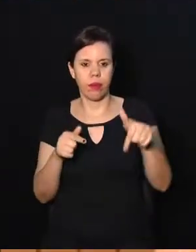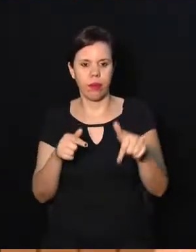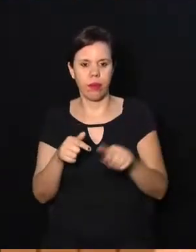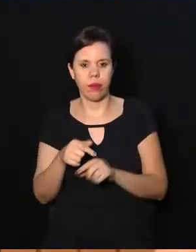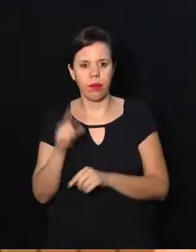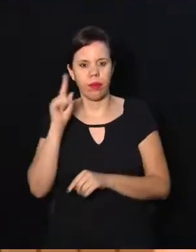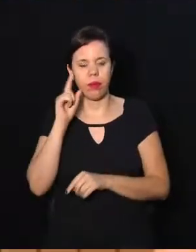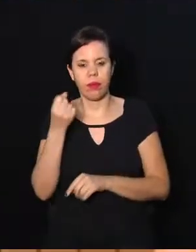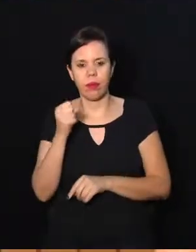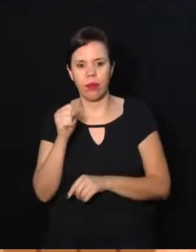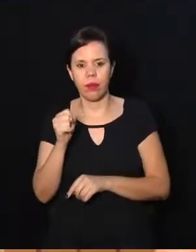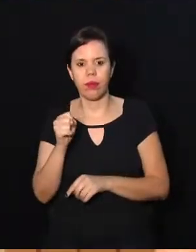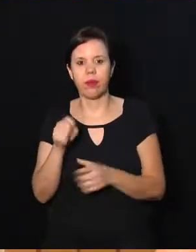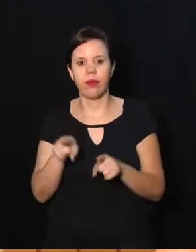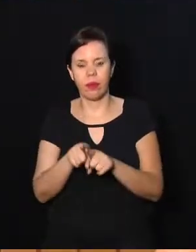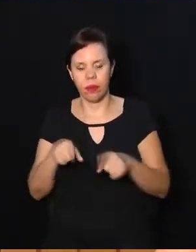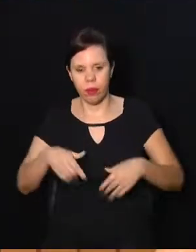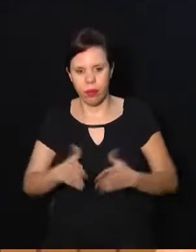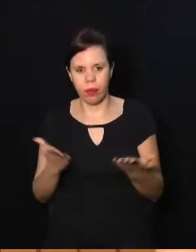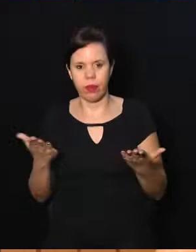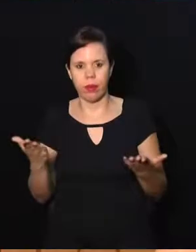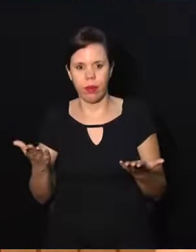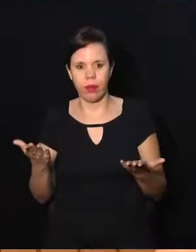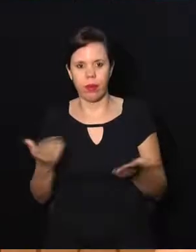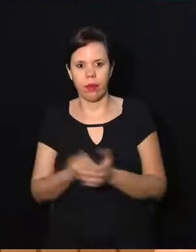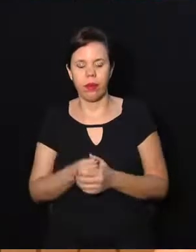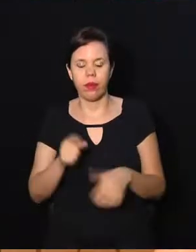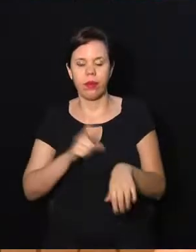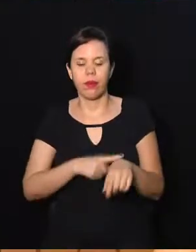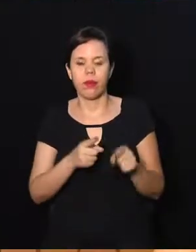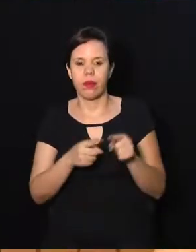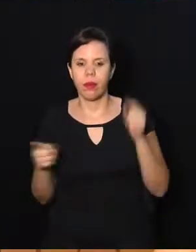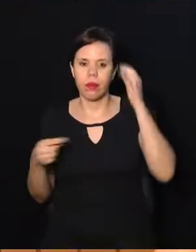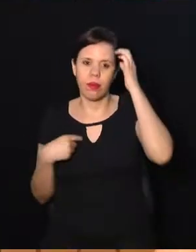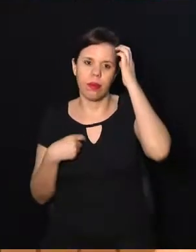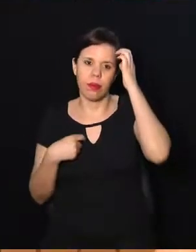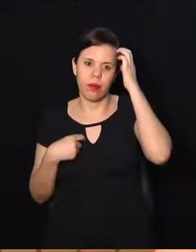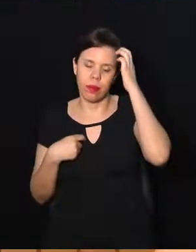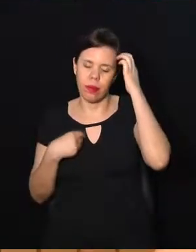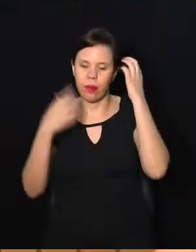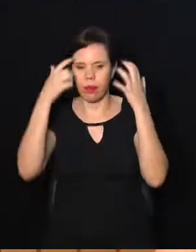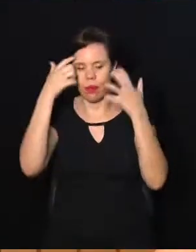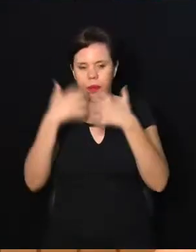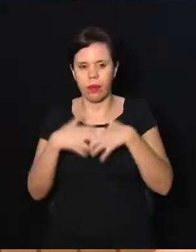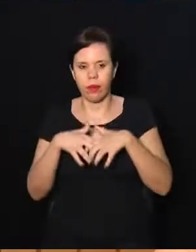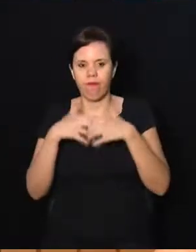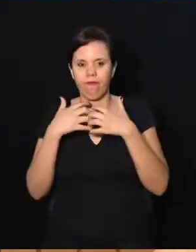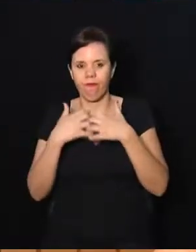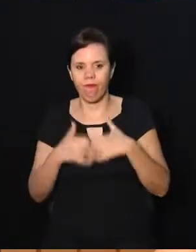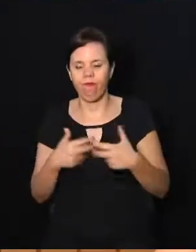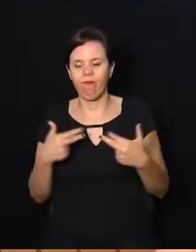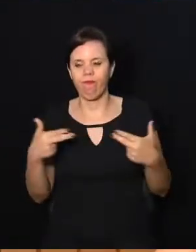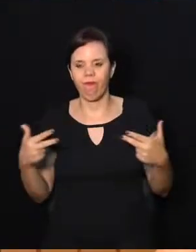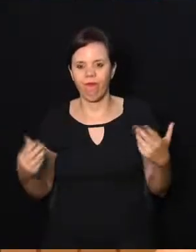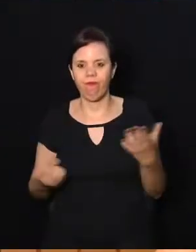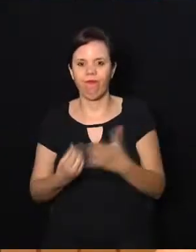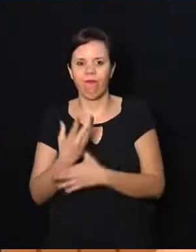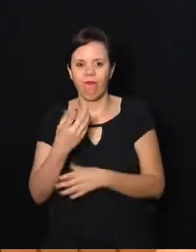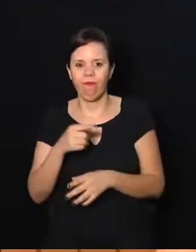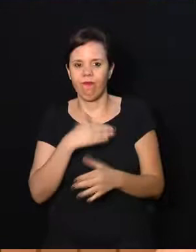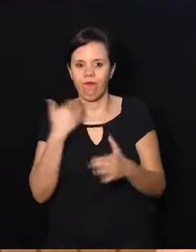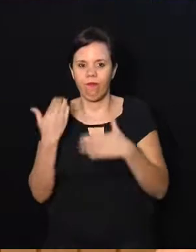tem o Dia do Nascituro. Então, é um tempo que nós devemos, sim, refletir todas as situações de